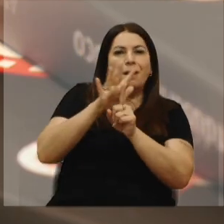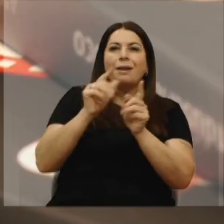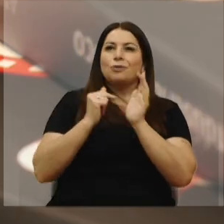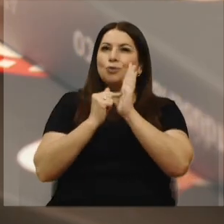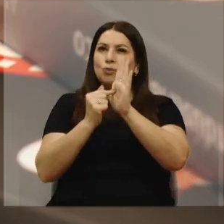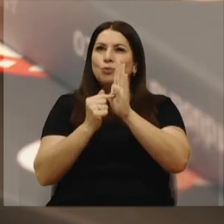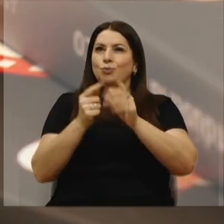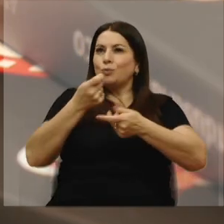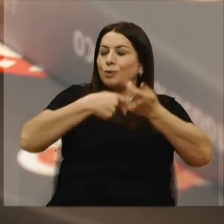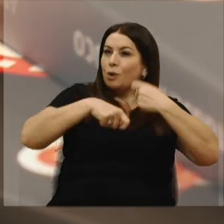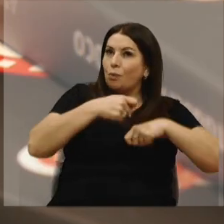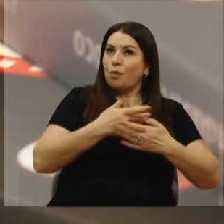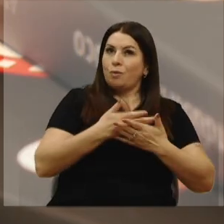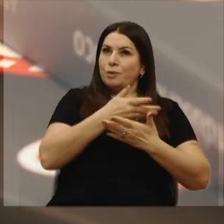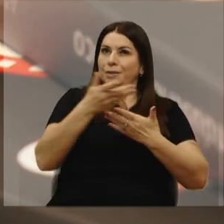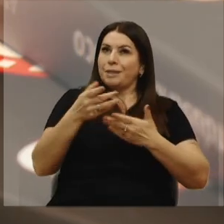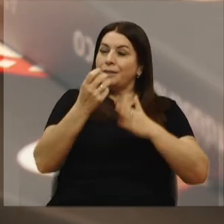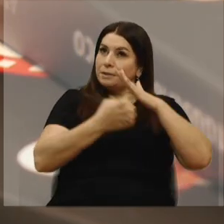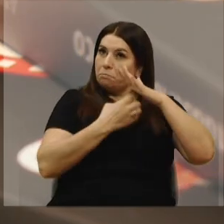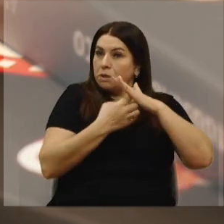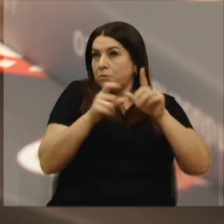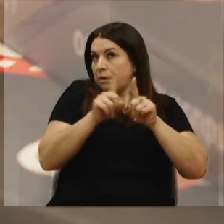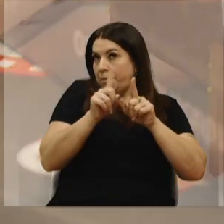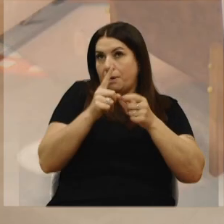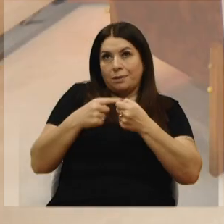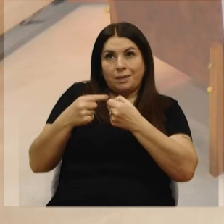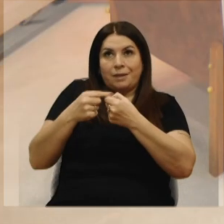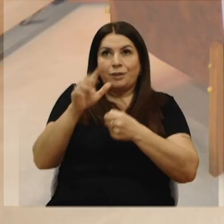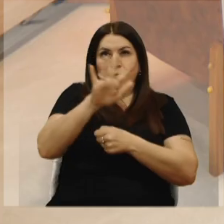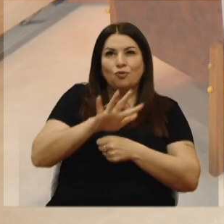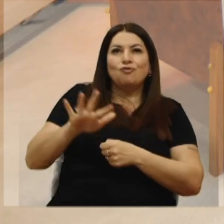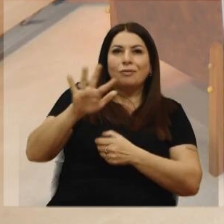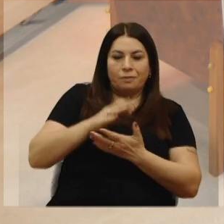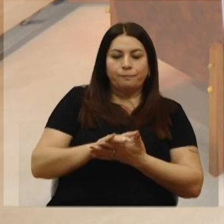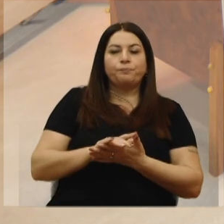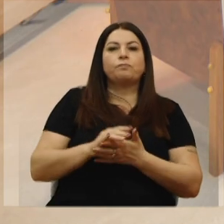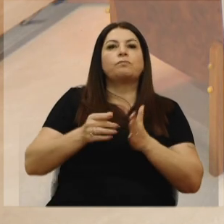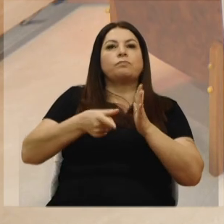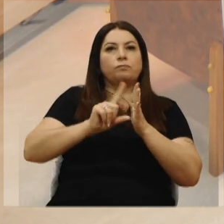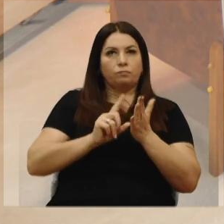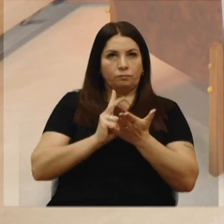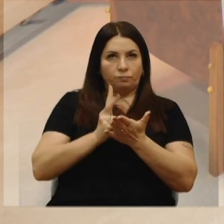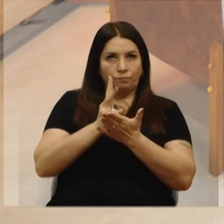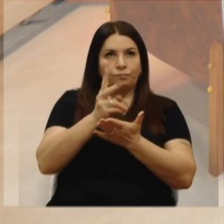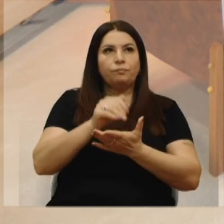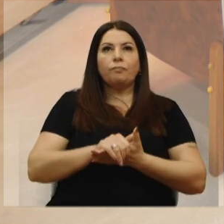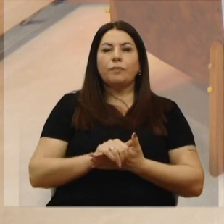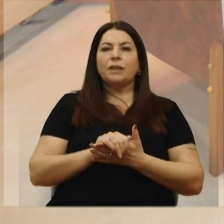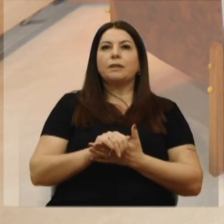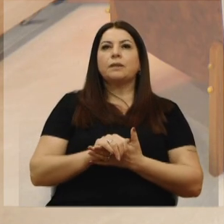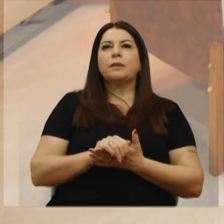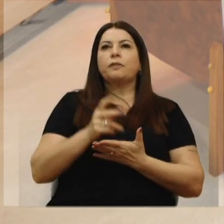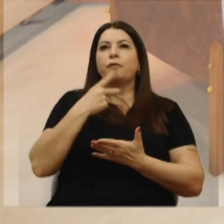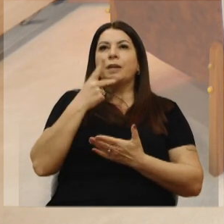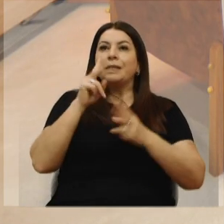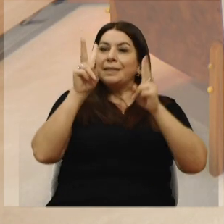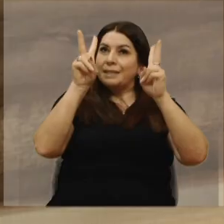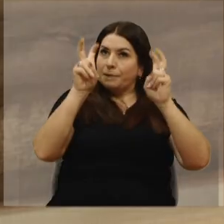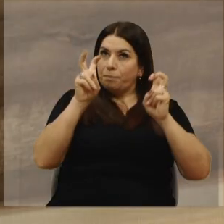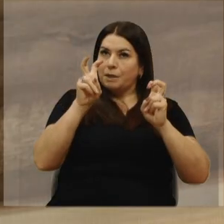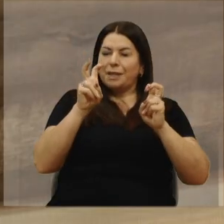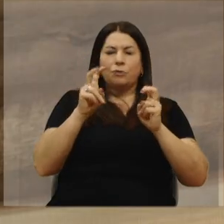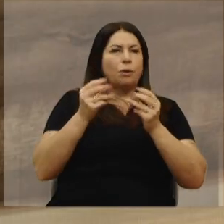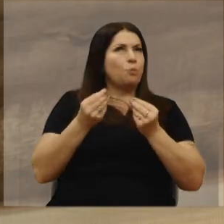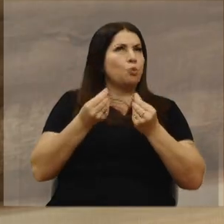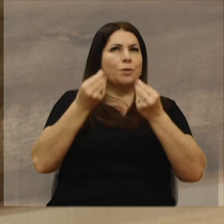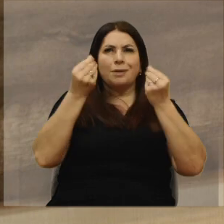respeito dos negócios, né, dessas empresas, ou também da cidade de uma forma geral. Antes de seguir nessa toada